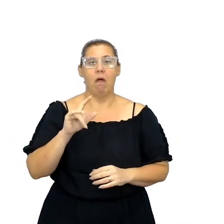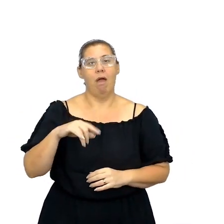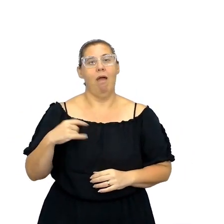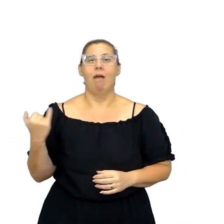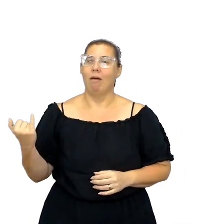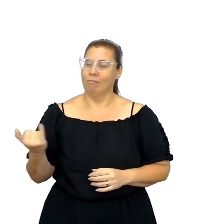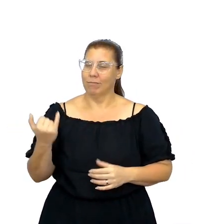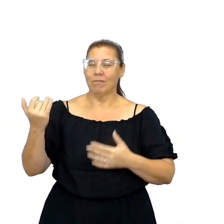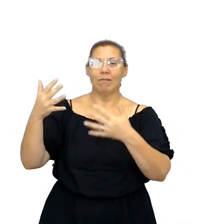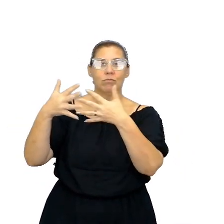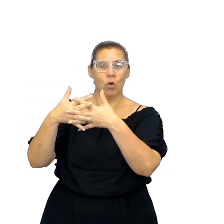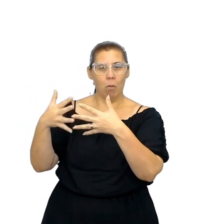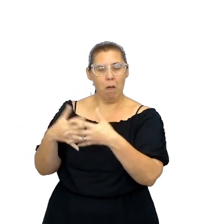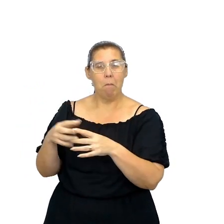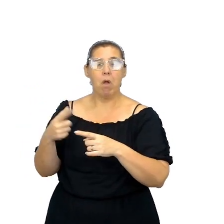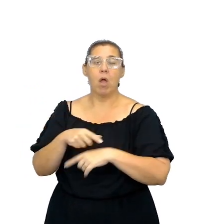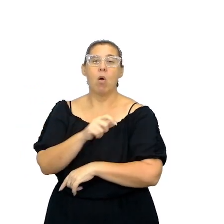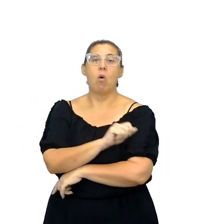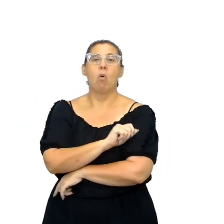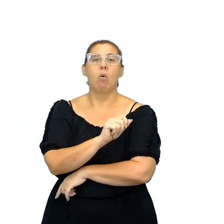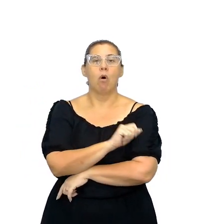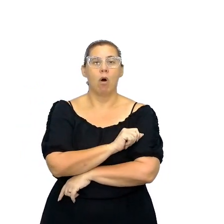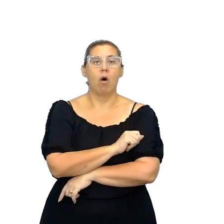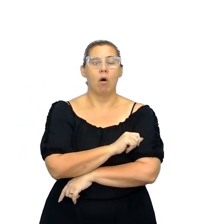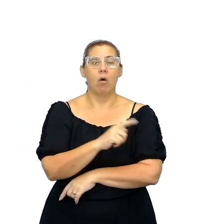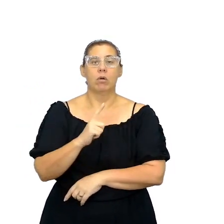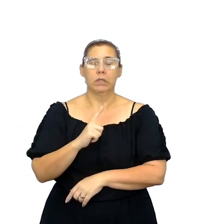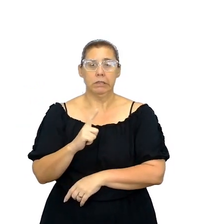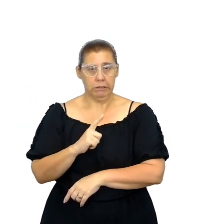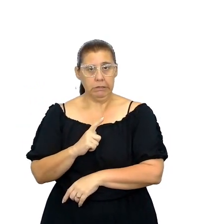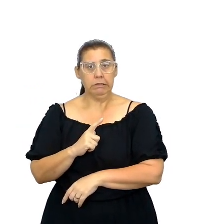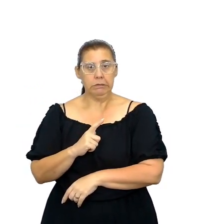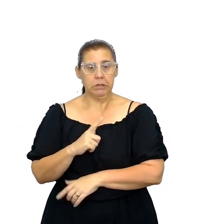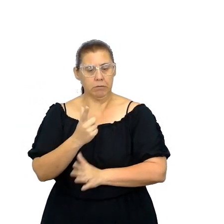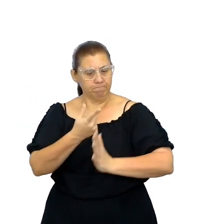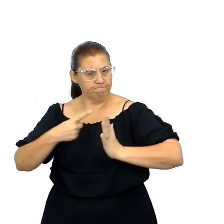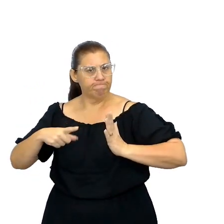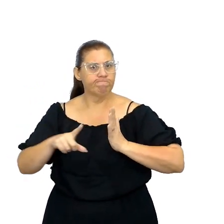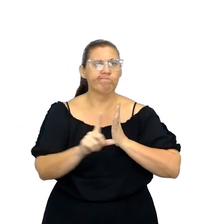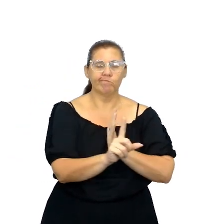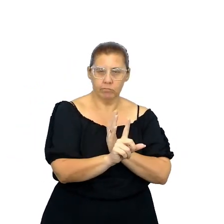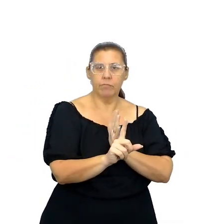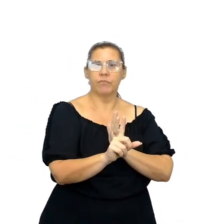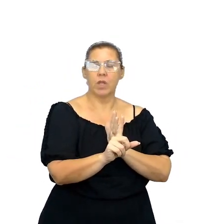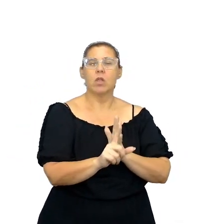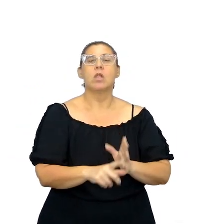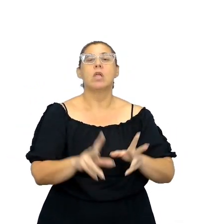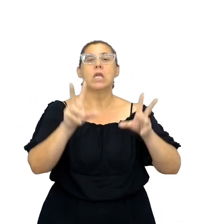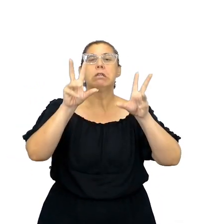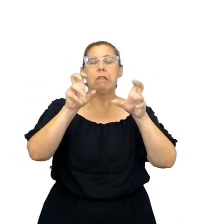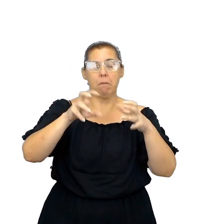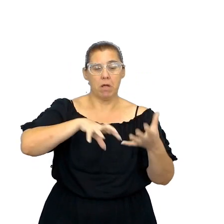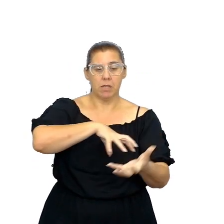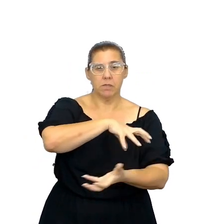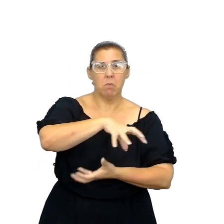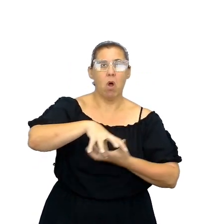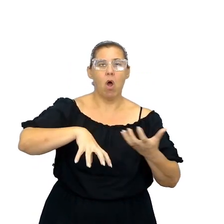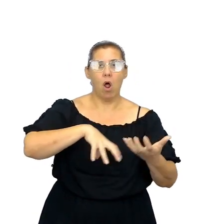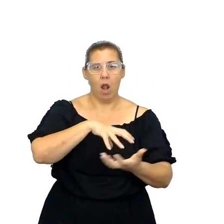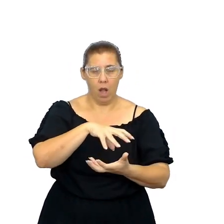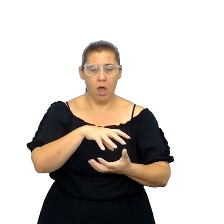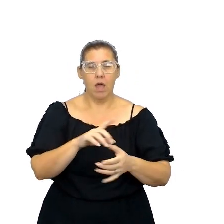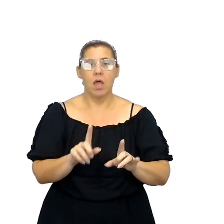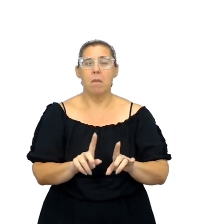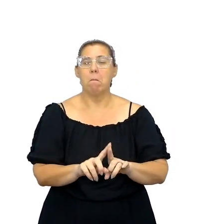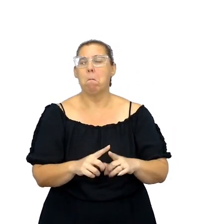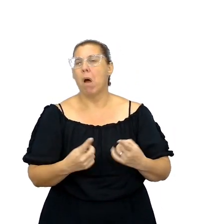extremamente complexa, pois o estudante deve assumir posicionamentos diante de temas polêmicos, mas diante